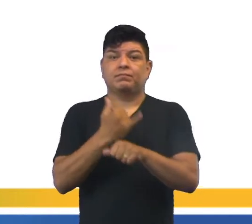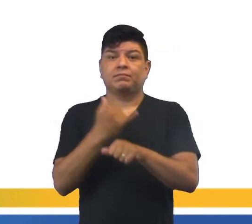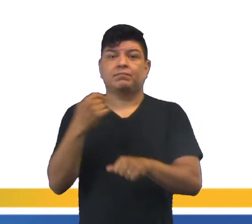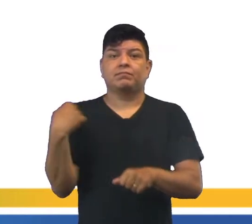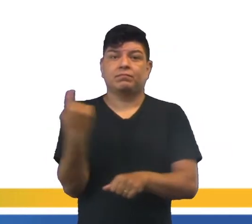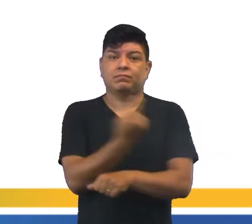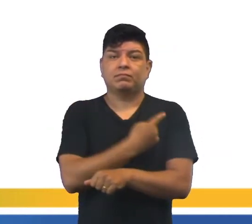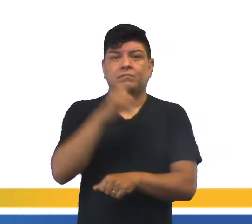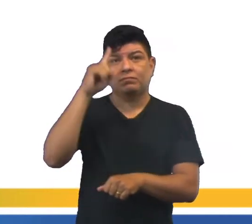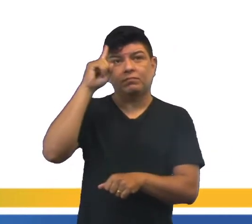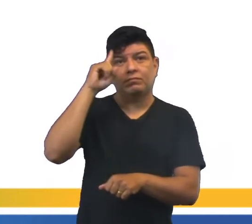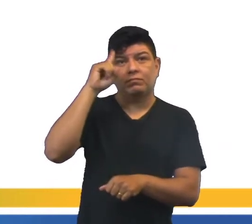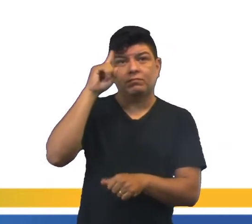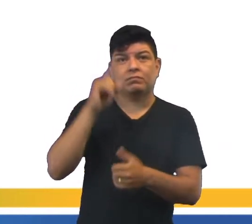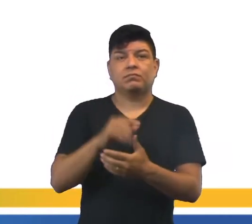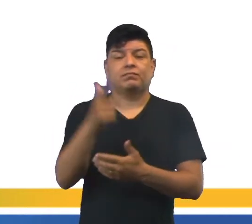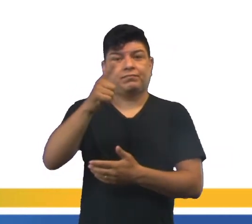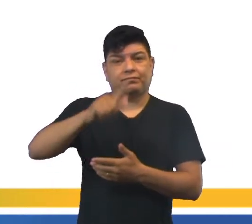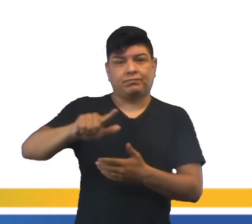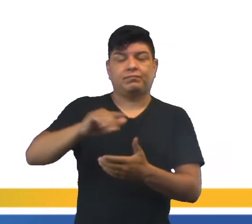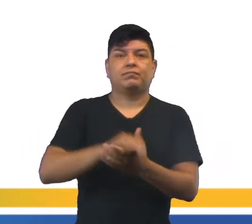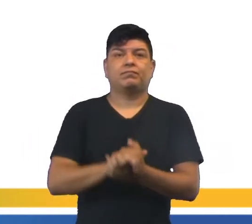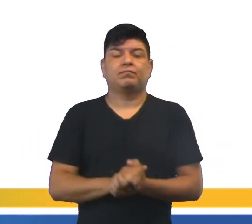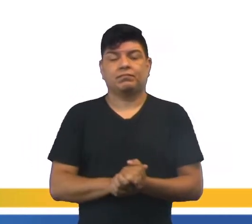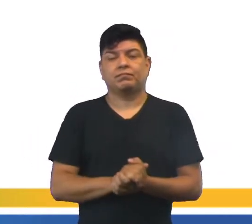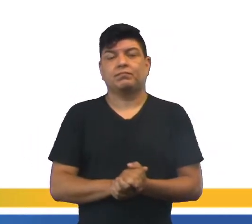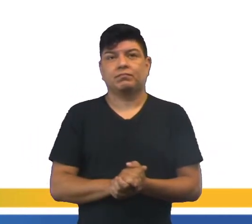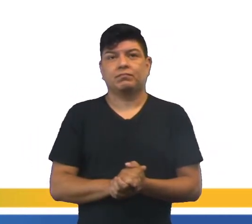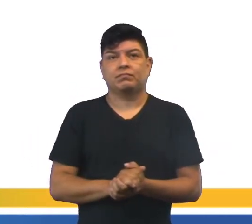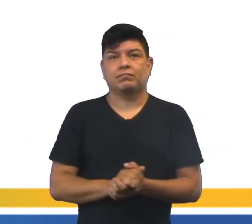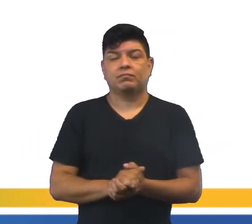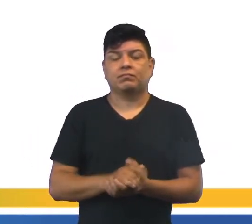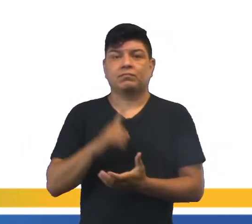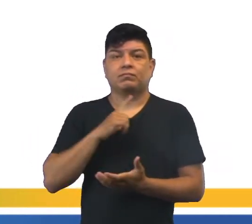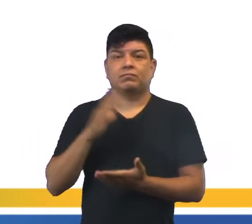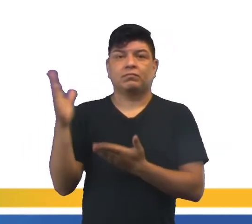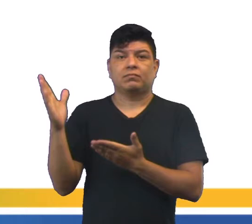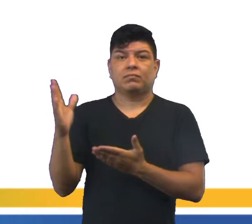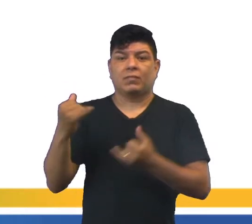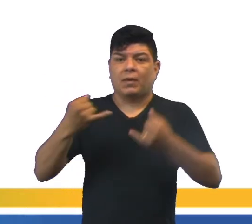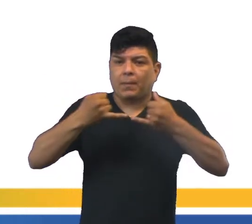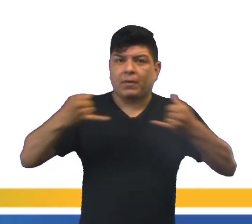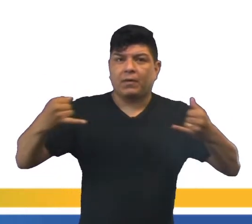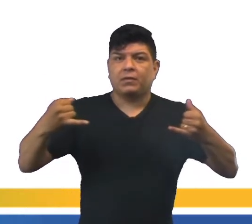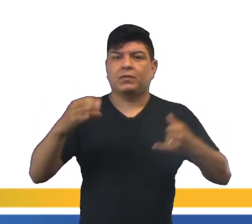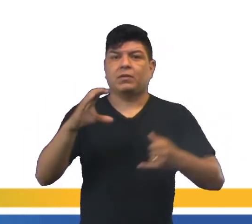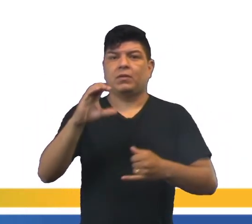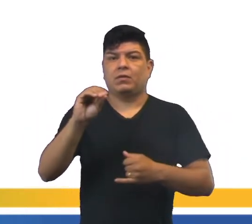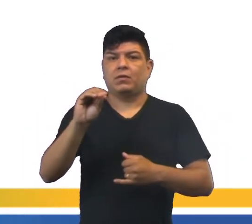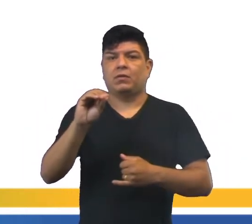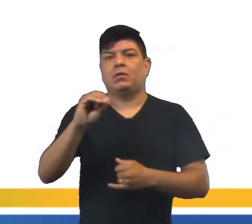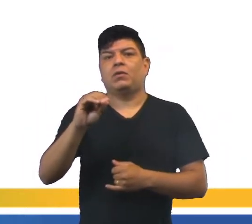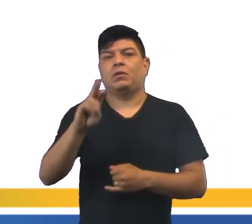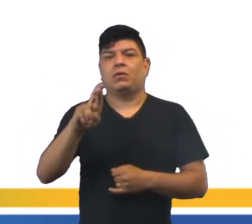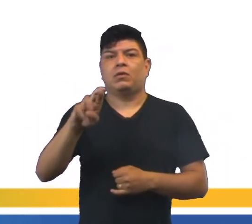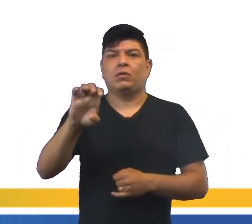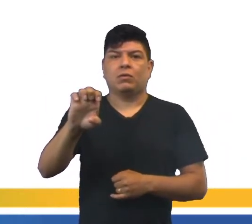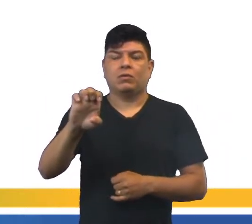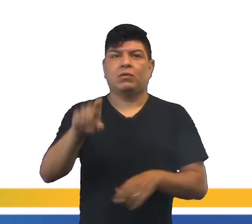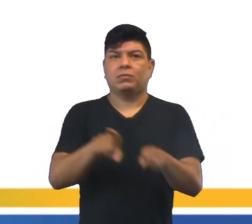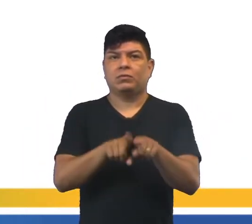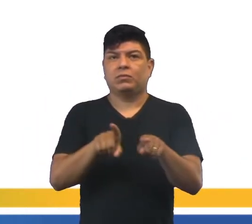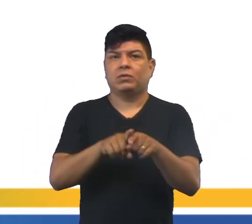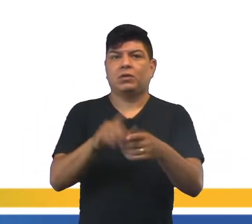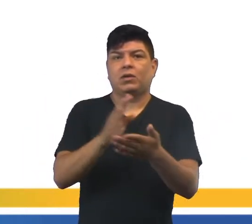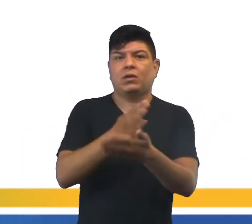dia a dia, né. Novamente, no caso aqui, fios de cobre, algumas bijuterias